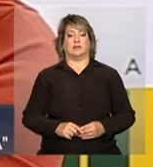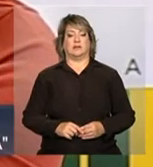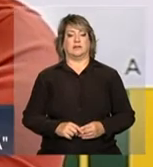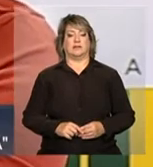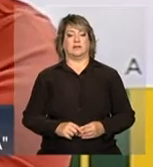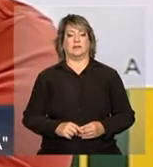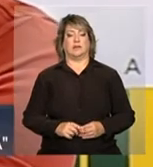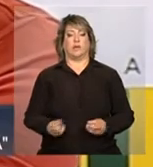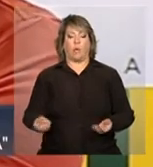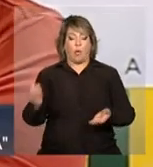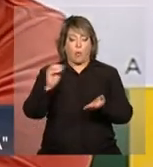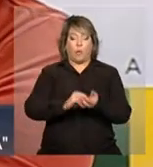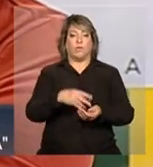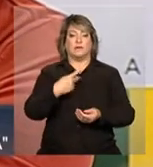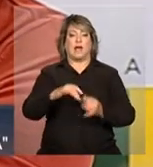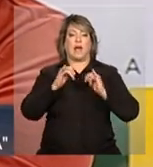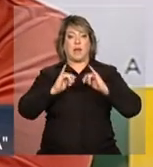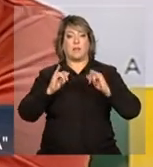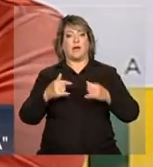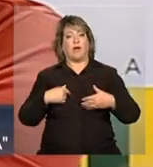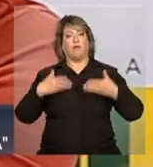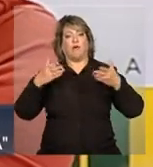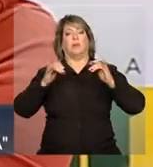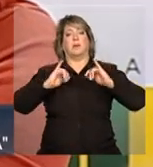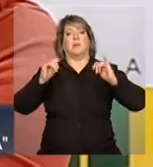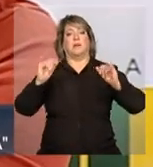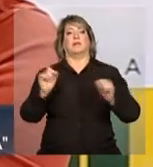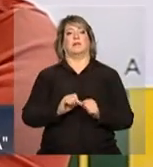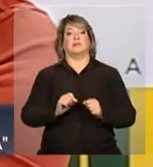na conta de campanha e saio para fazer a minha campanha.